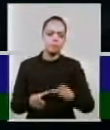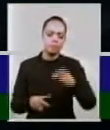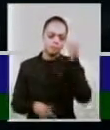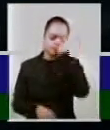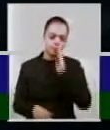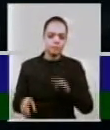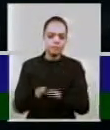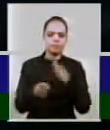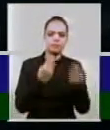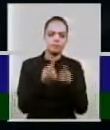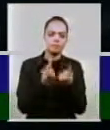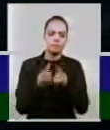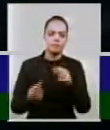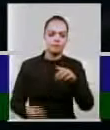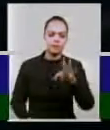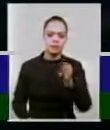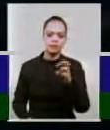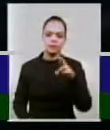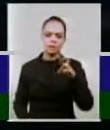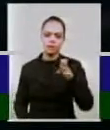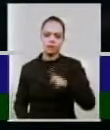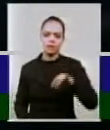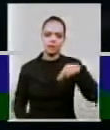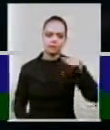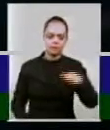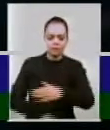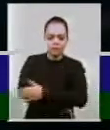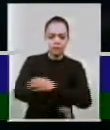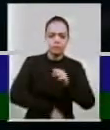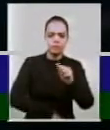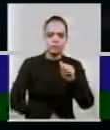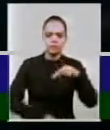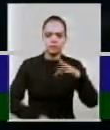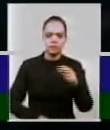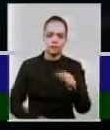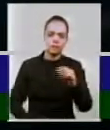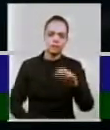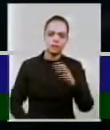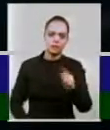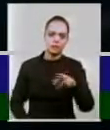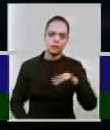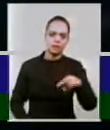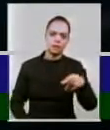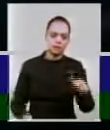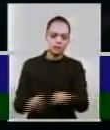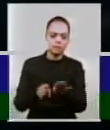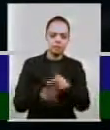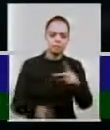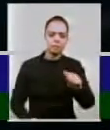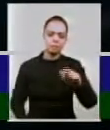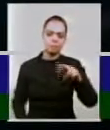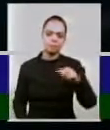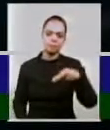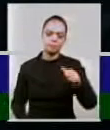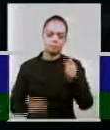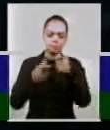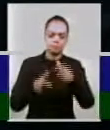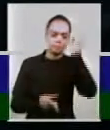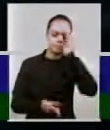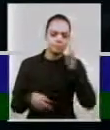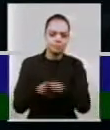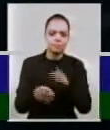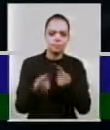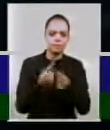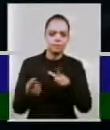Avenida Teresina, esquina com a Rua das Ruas Santa Catarina, José Rezende Santos e Rua Paraná, bairro Brasil, na